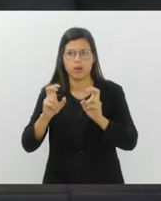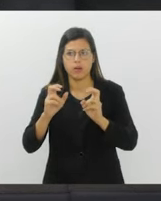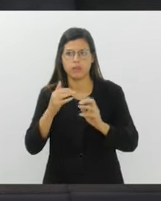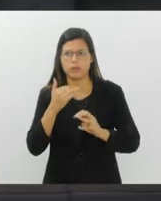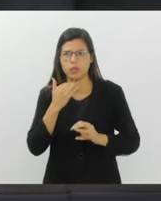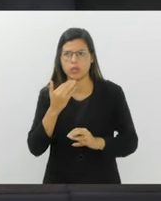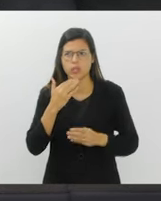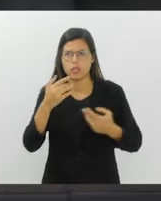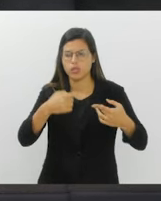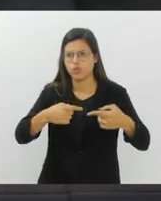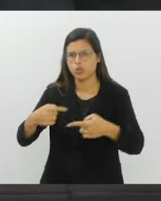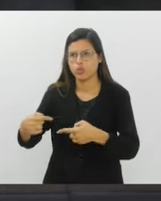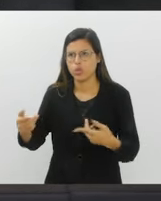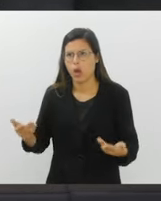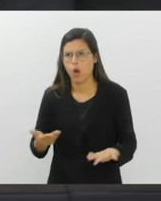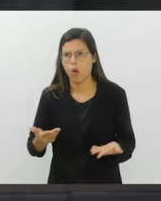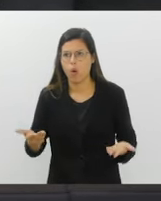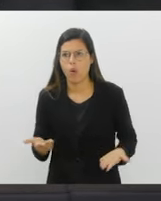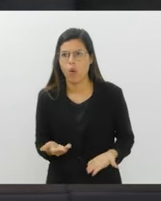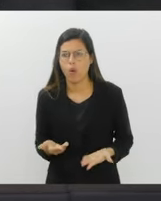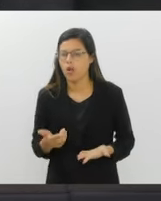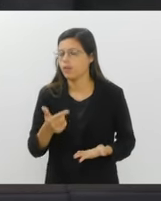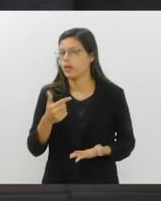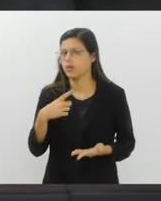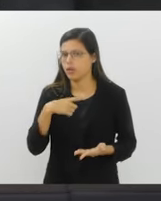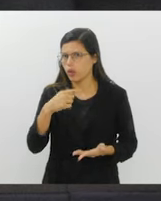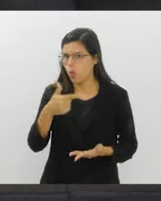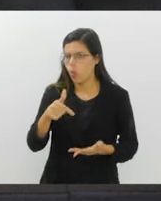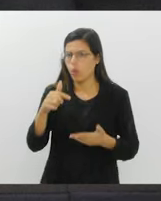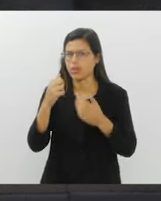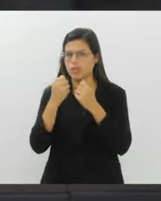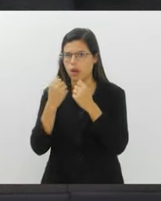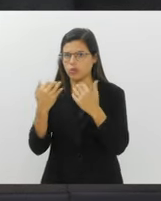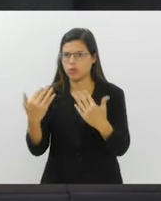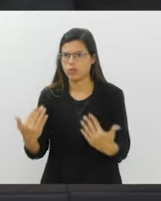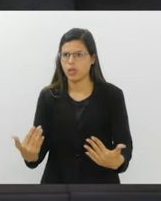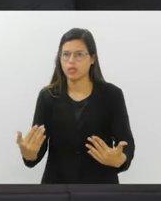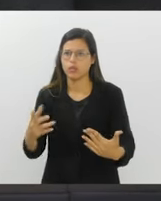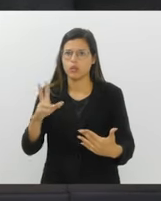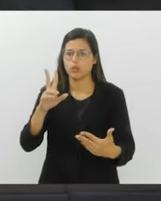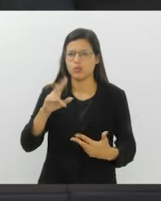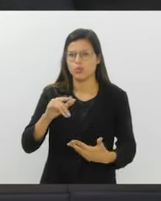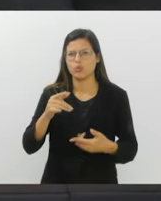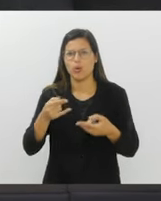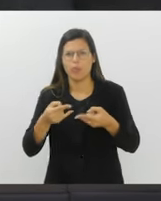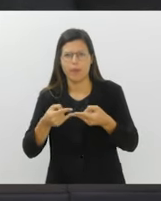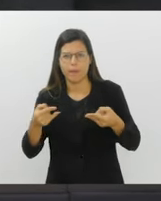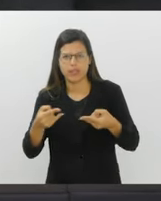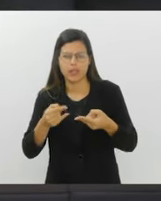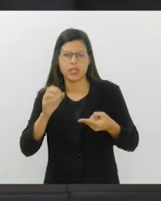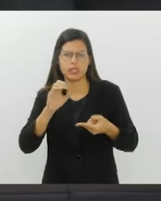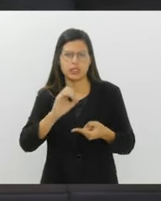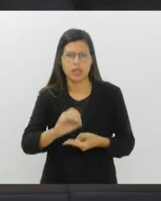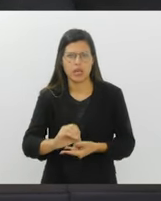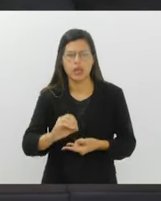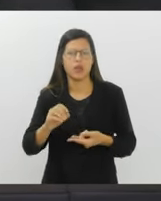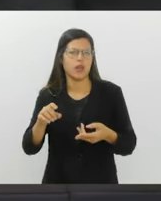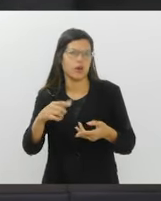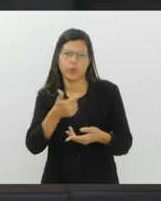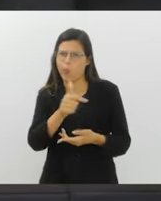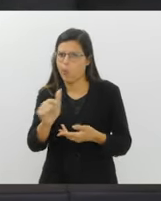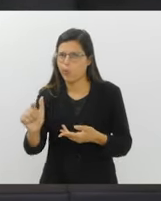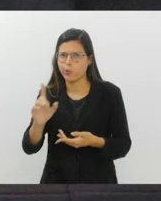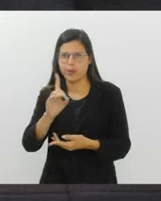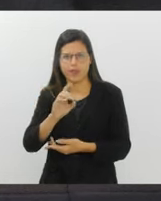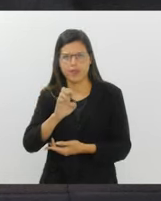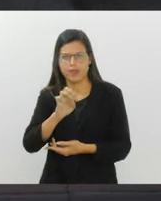gente discutir agora, que vai ser objeto de outra audiência pública, tarifa zero, tarifa modal, DETRO, etc. A